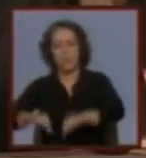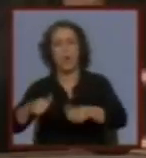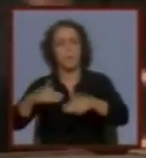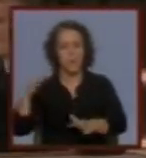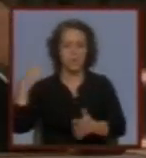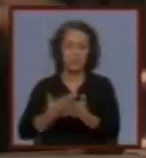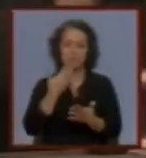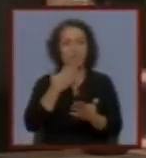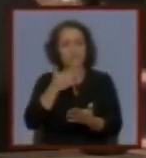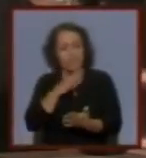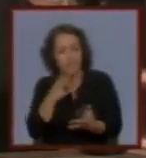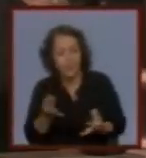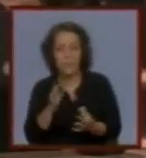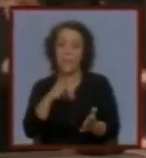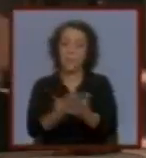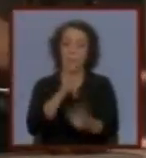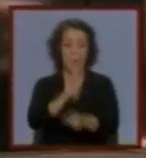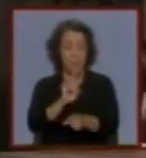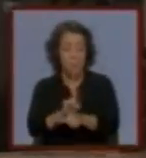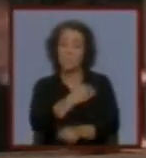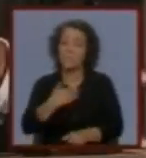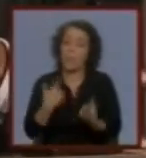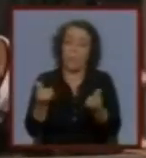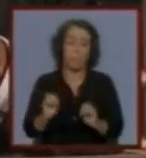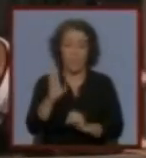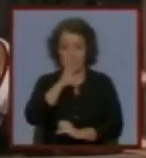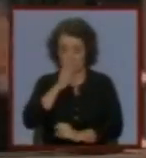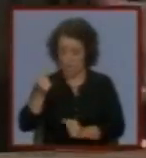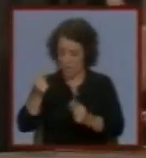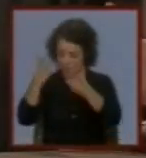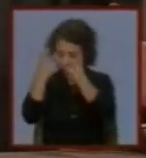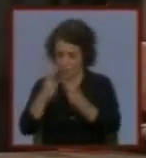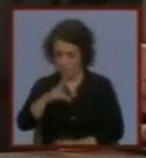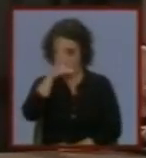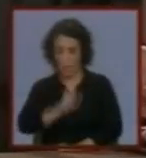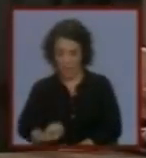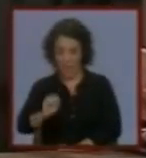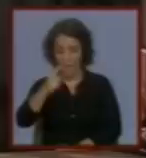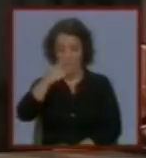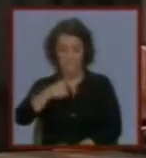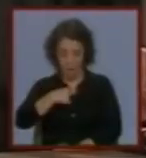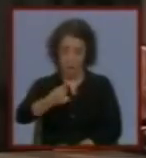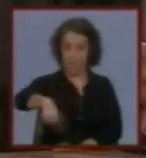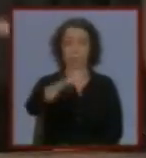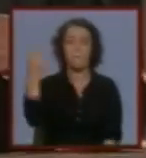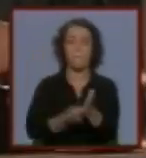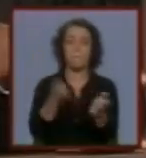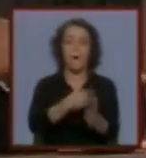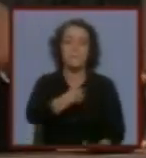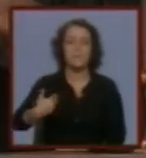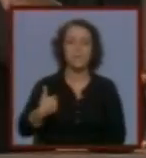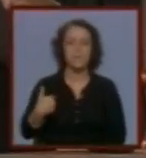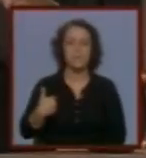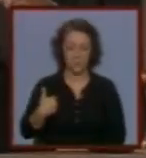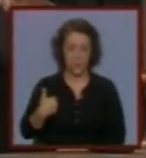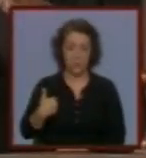mas foi que o nosso sistema de saúde continua a ser gratuito senão espalharmos das Finanças Públicas as pessoas vão ter começar a pagar o sistema de saúde